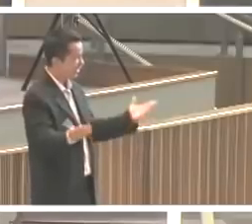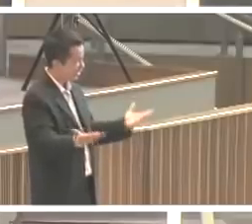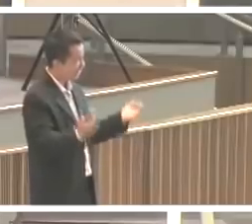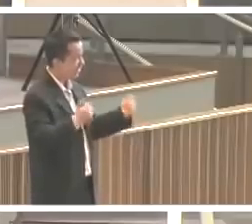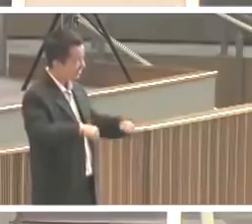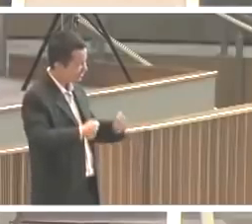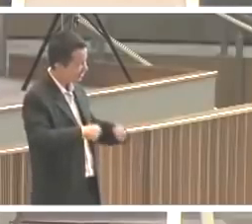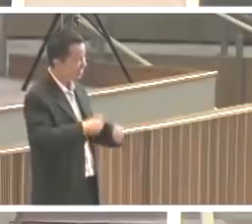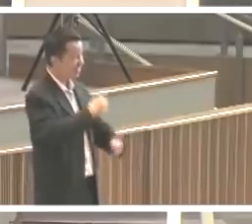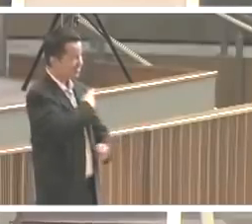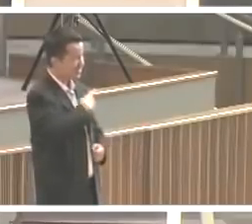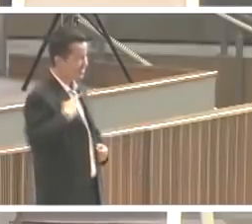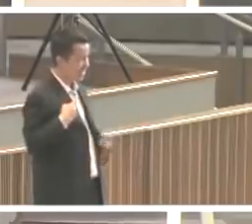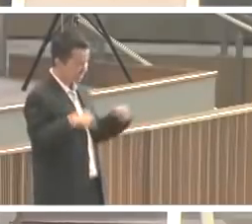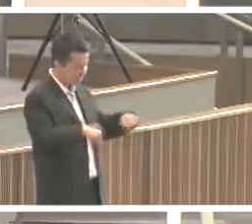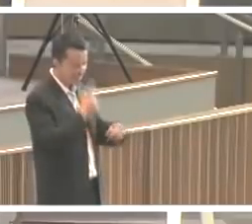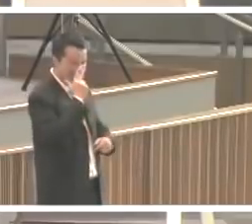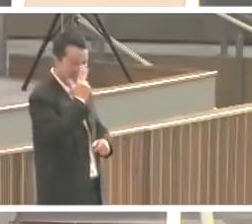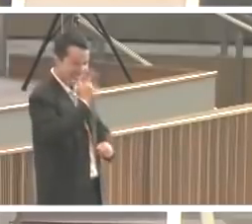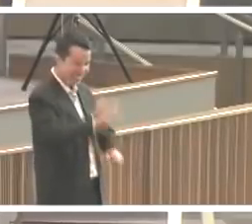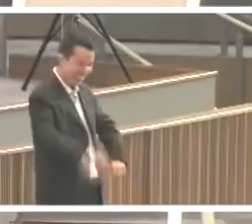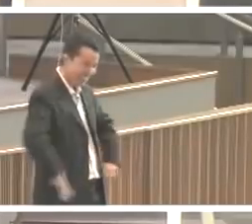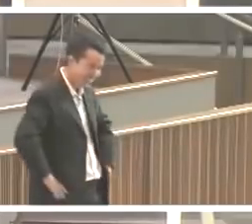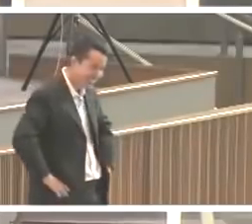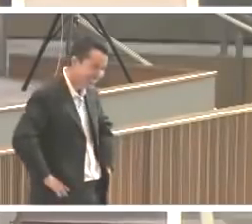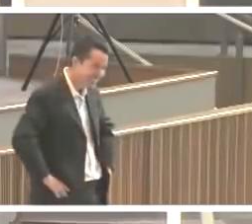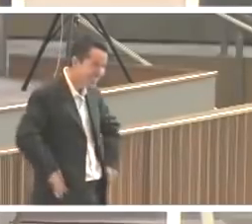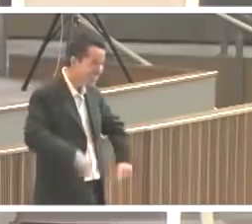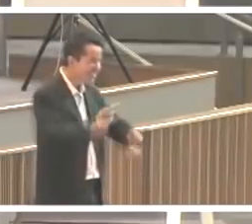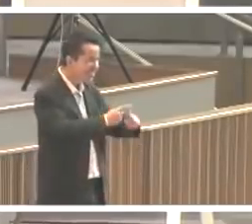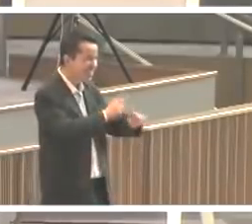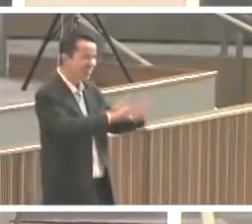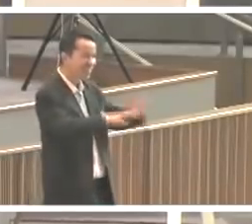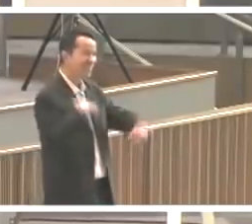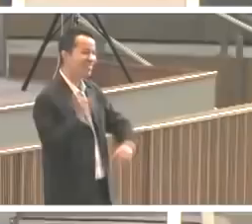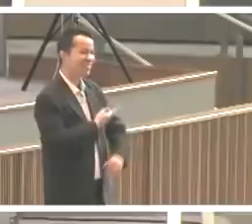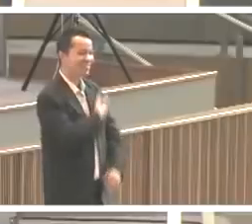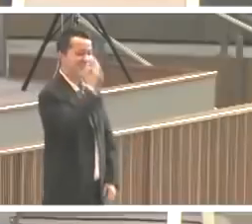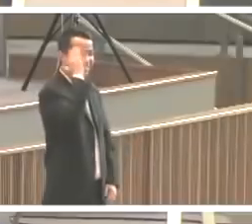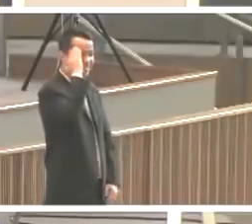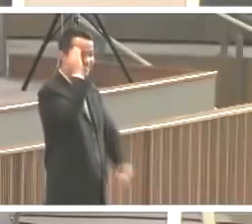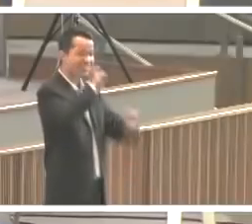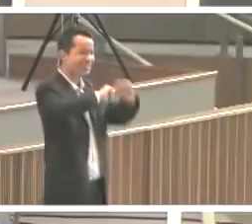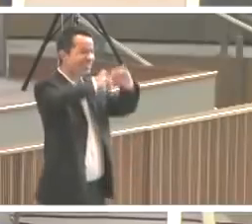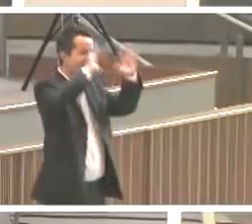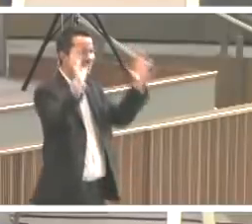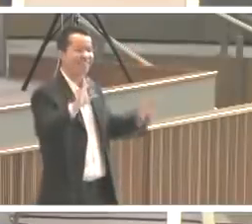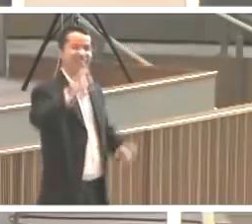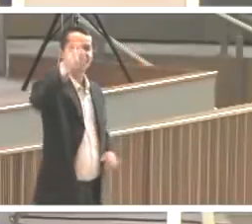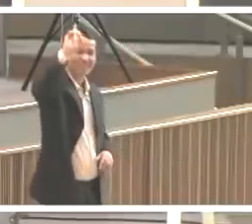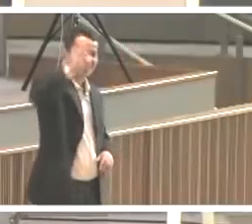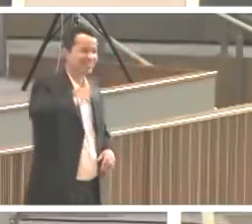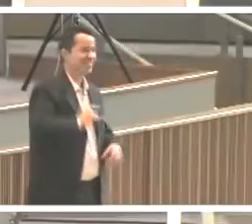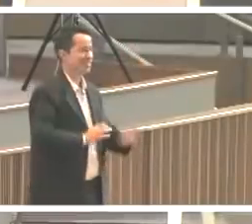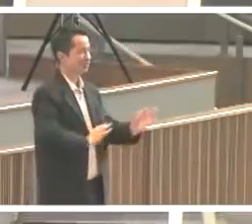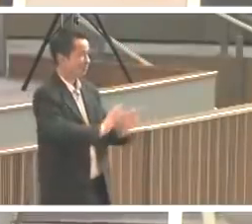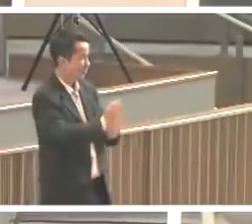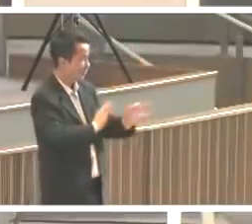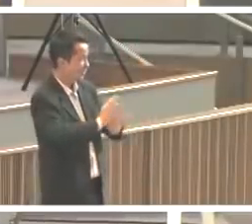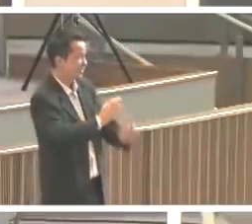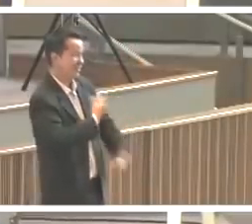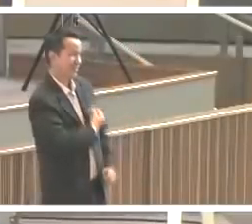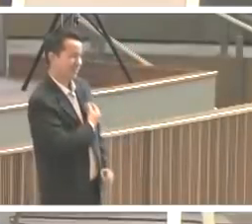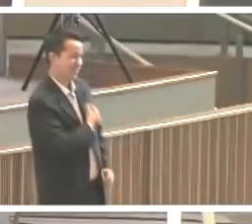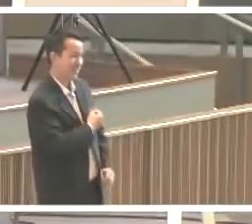sono espiritual, de não entender que Deus está falando com a gente, que Ele tem um plano para a nossa vida, que Ele tem um